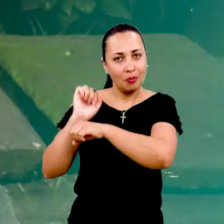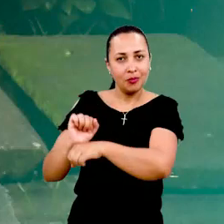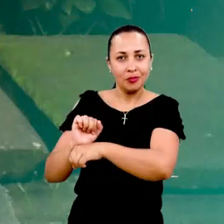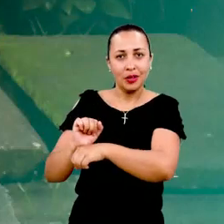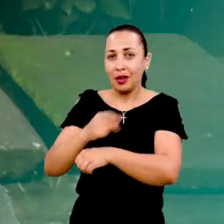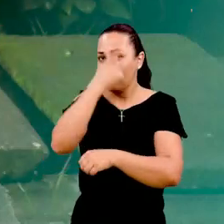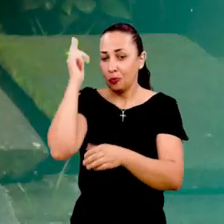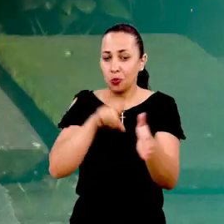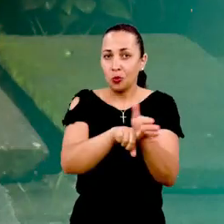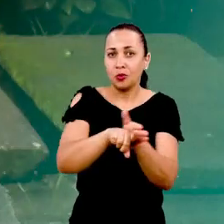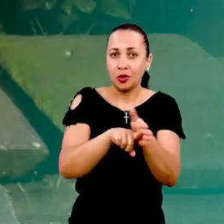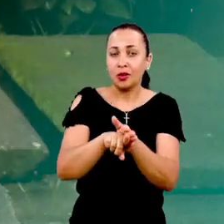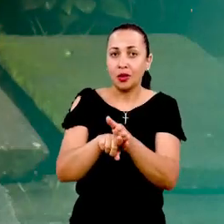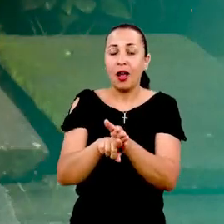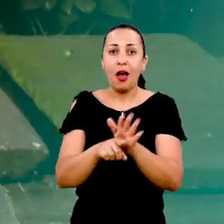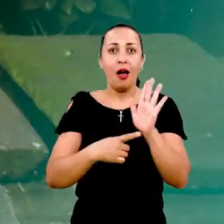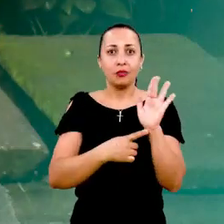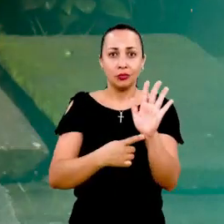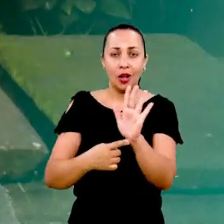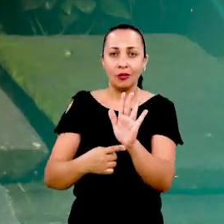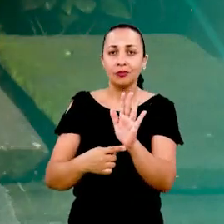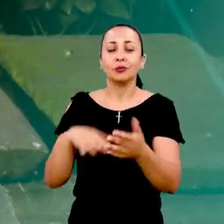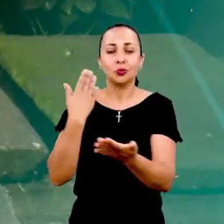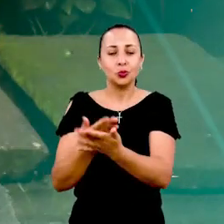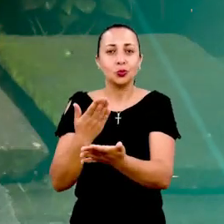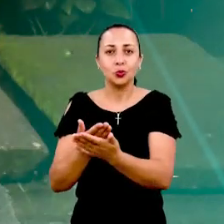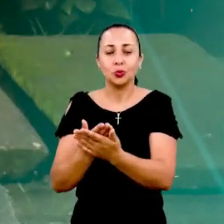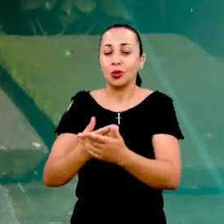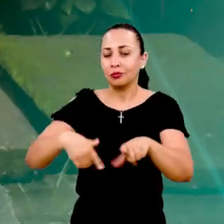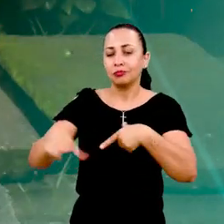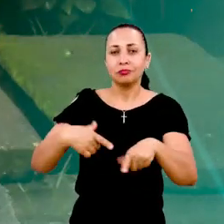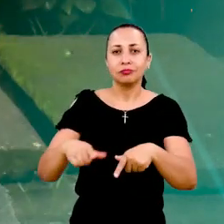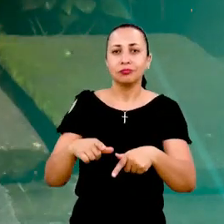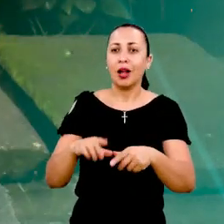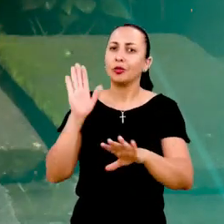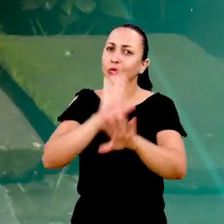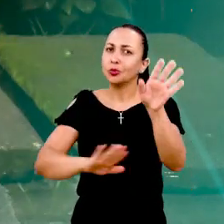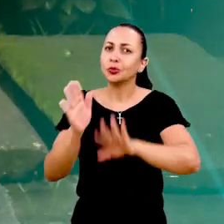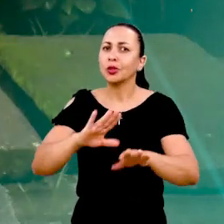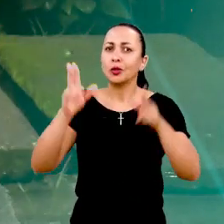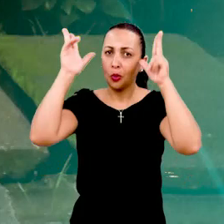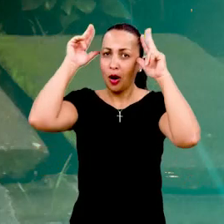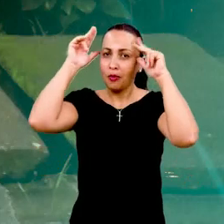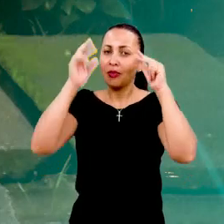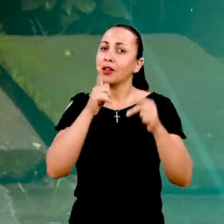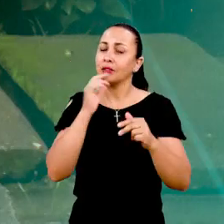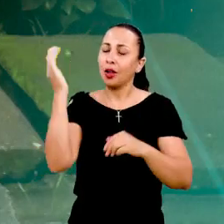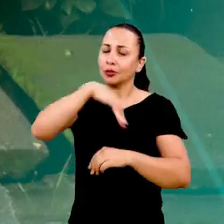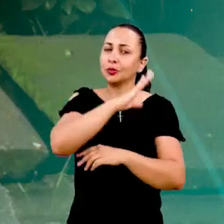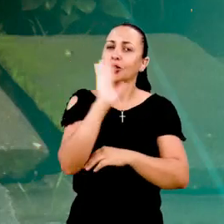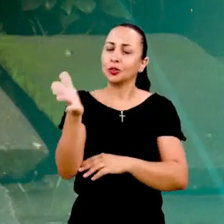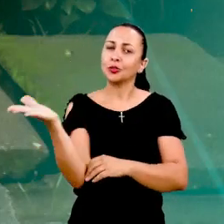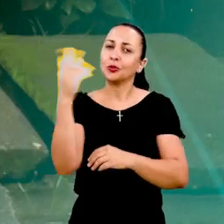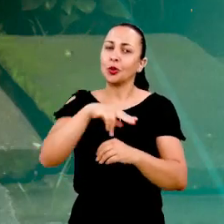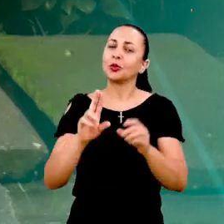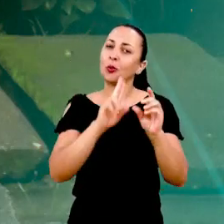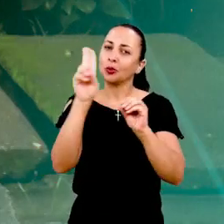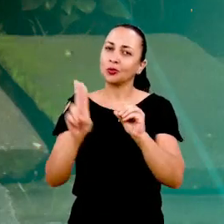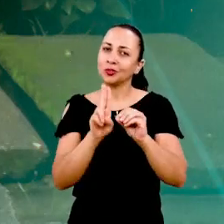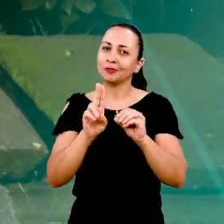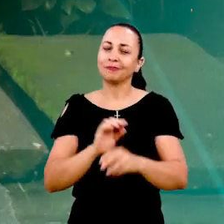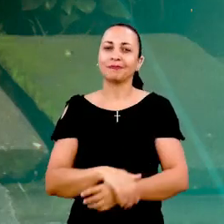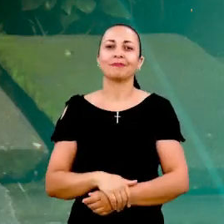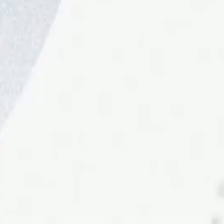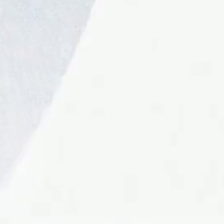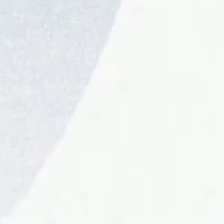E depois do intervalo, pesquisadores da Universidade Estadual da Paraíba estudam ações de preservação do cavalo marinho. O Univerciência volta